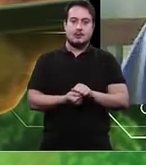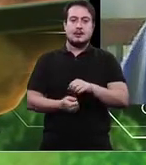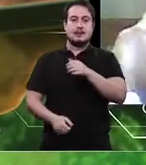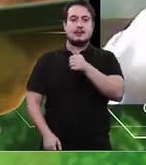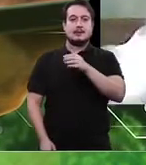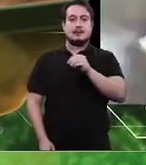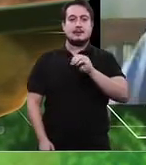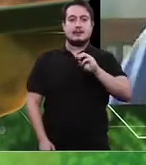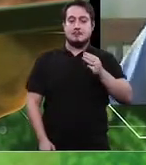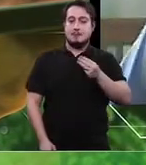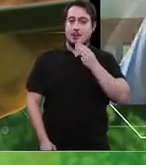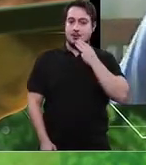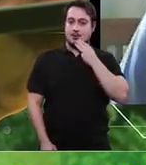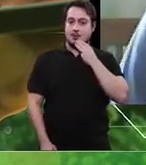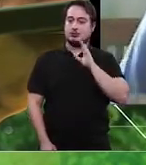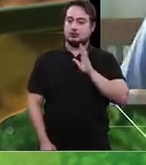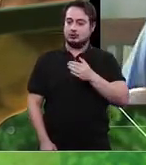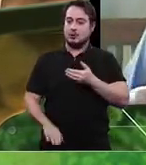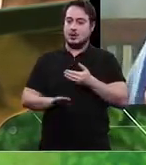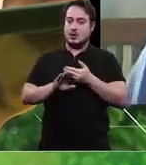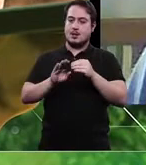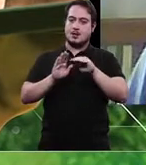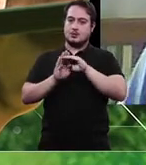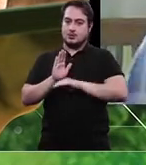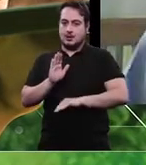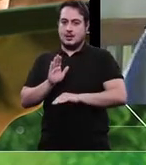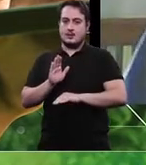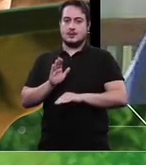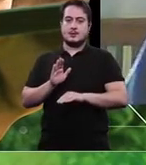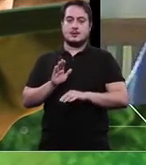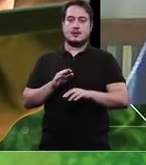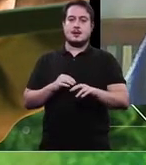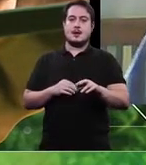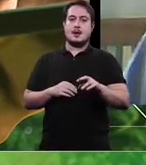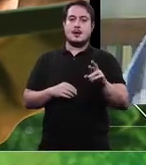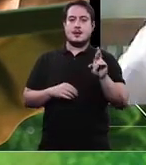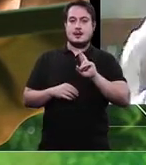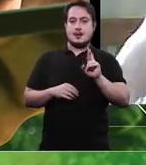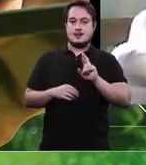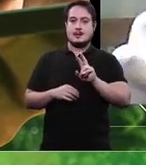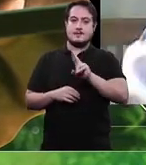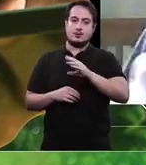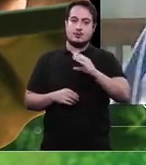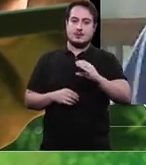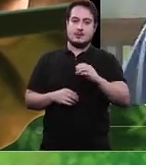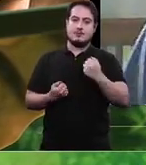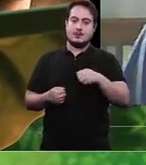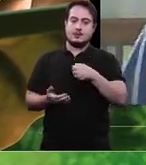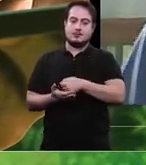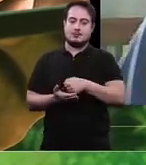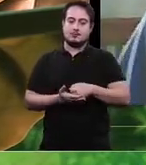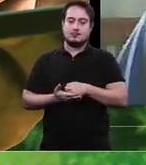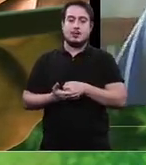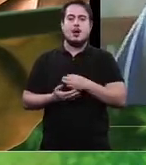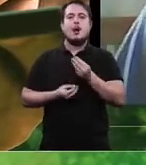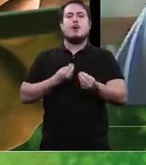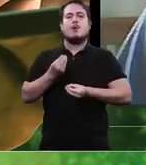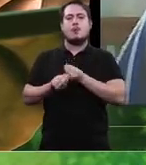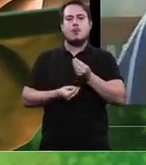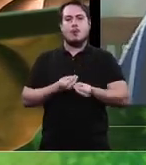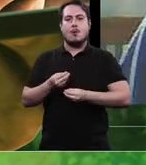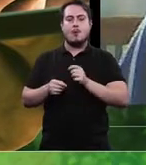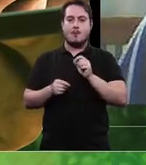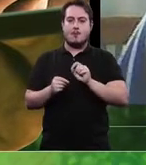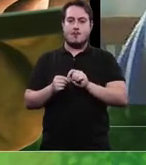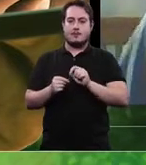hectares, descontados já as reservas necessárias existentes no Código. Como fazer isso